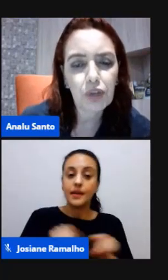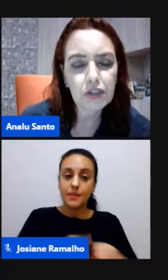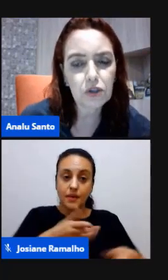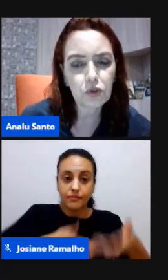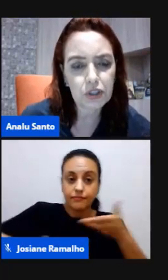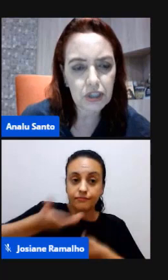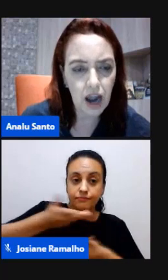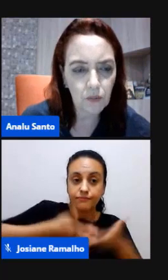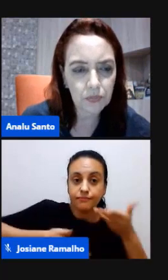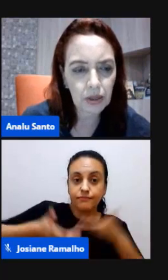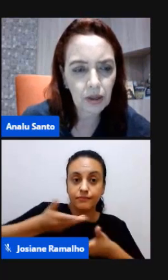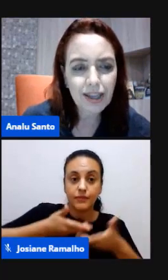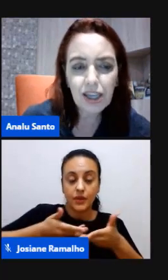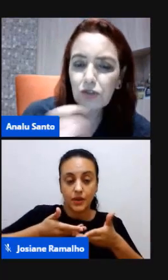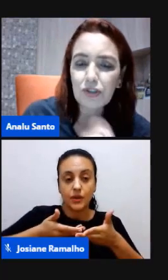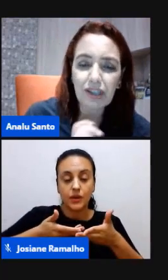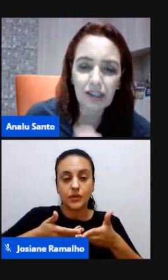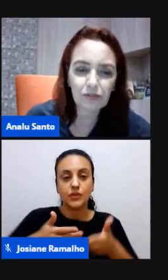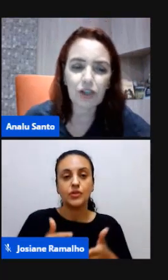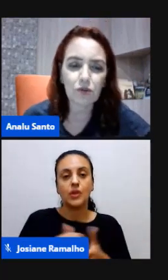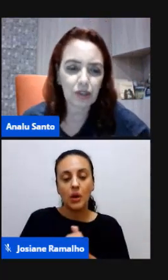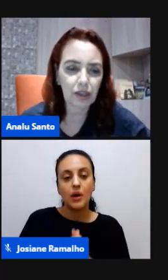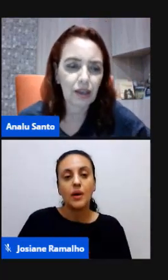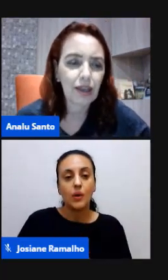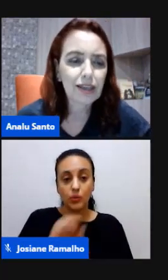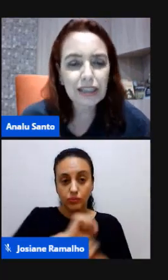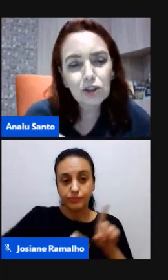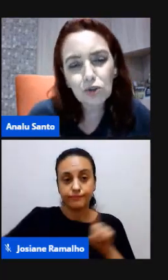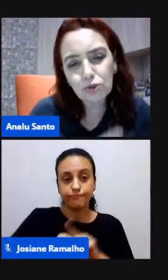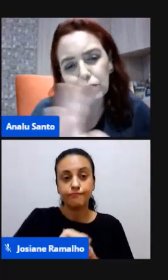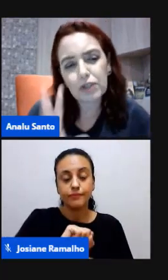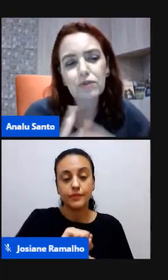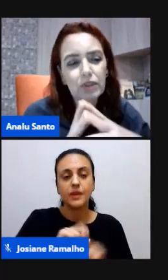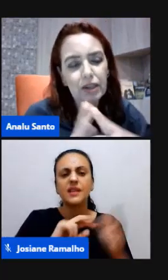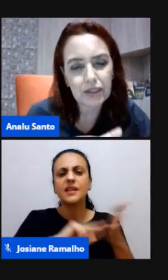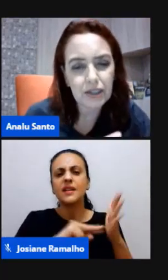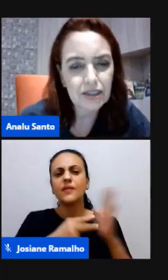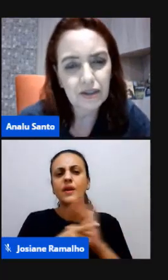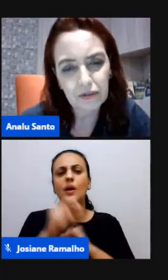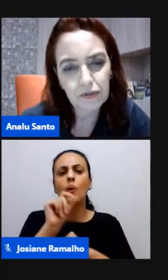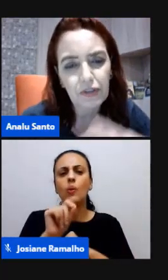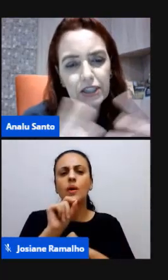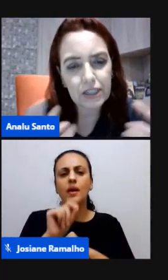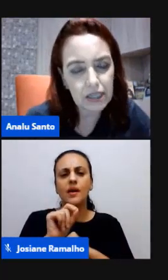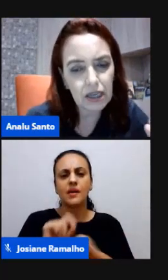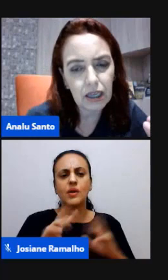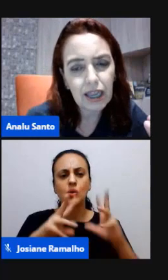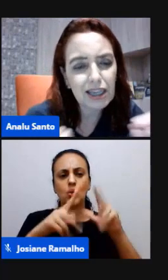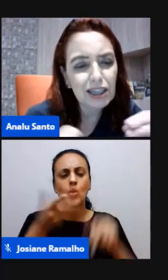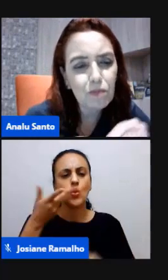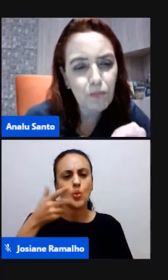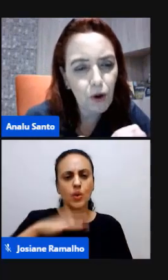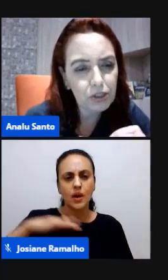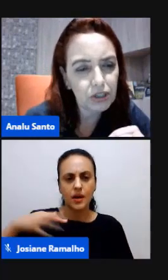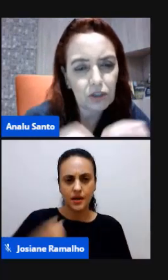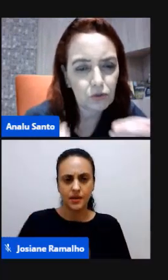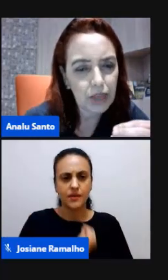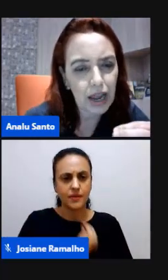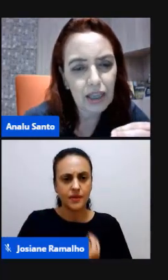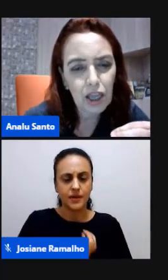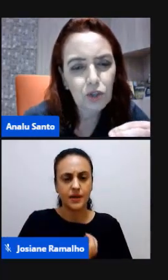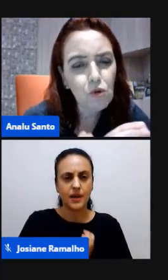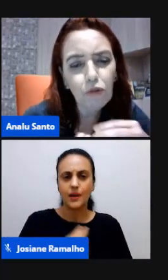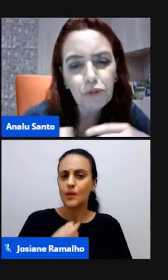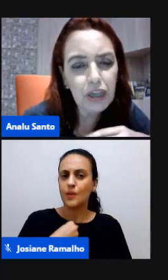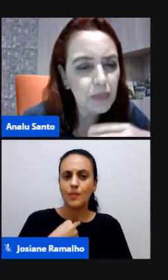mundo físico e social. E isso significa o quê? Que tudo isso que a criança vivencia, ele não pode